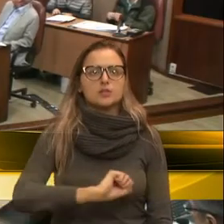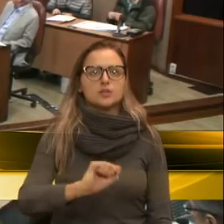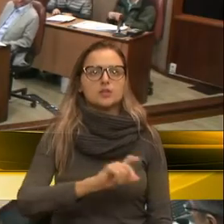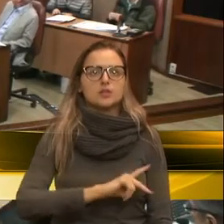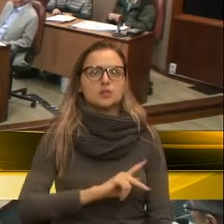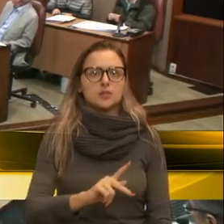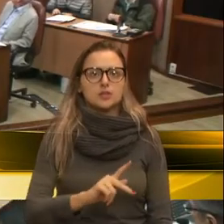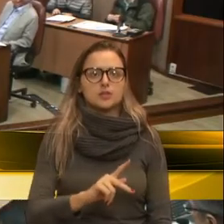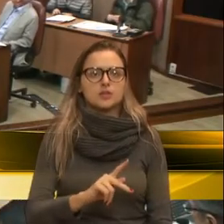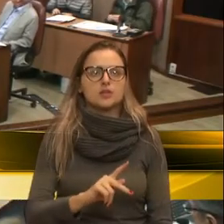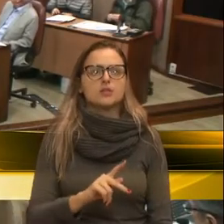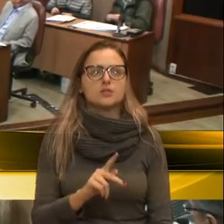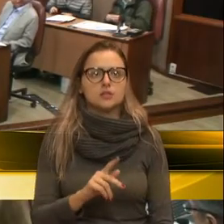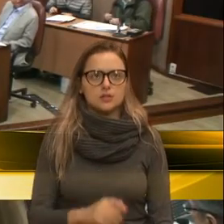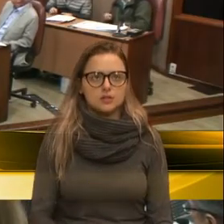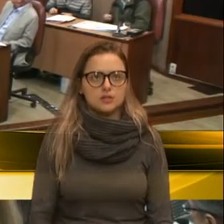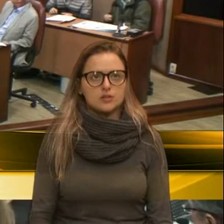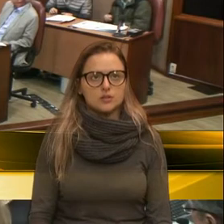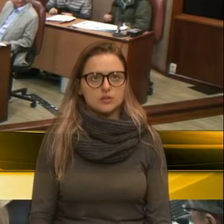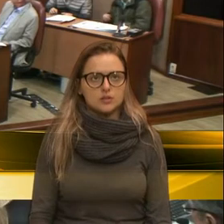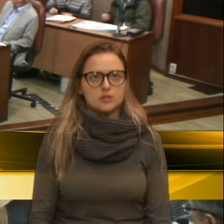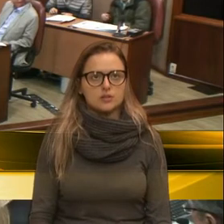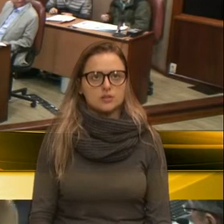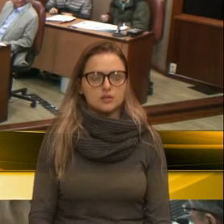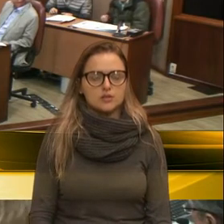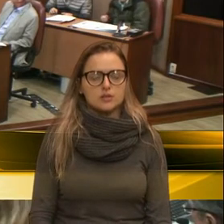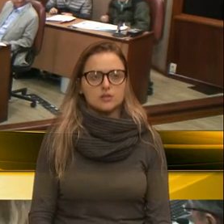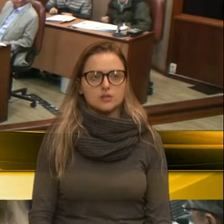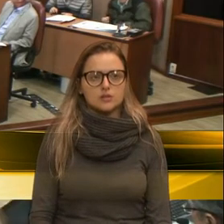senhores vereadores,